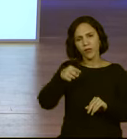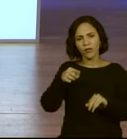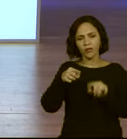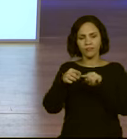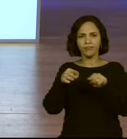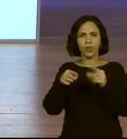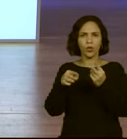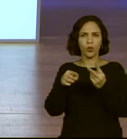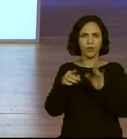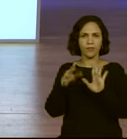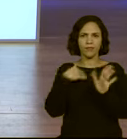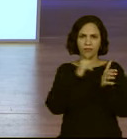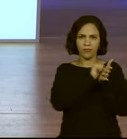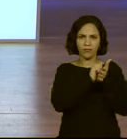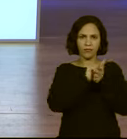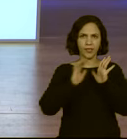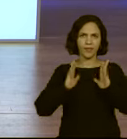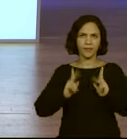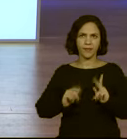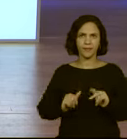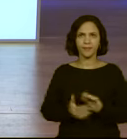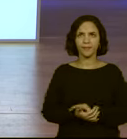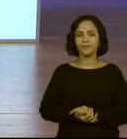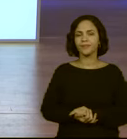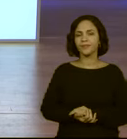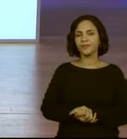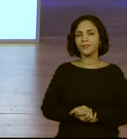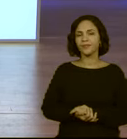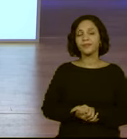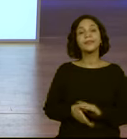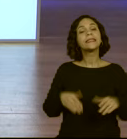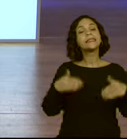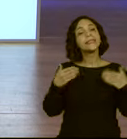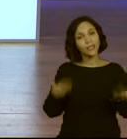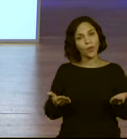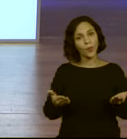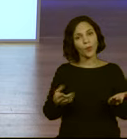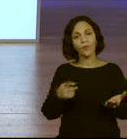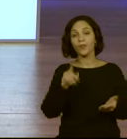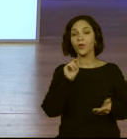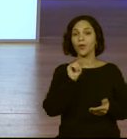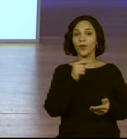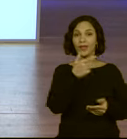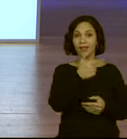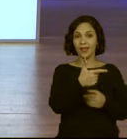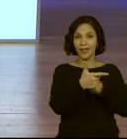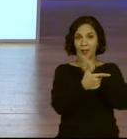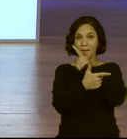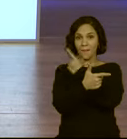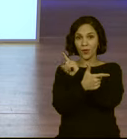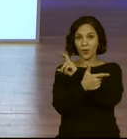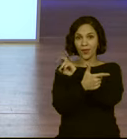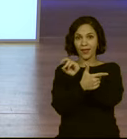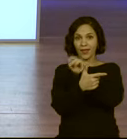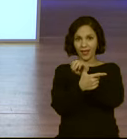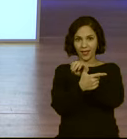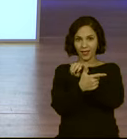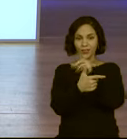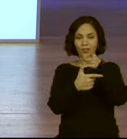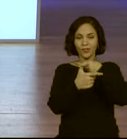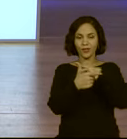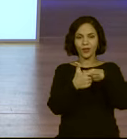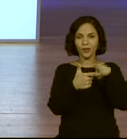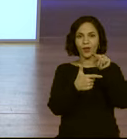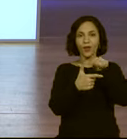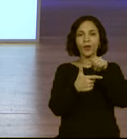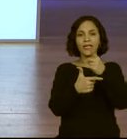tá vou limpar esse daqui tá uma bagunça então dividindo o valor do videogame pelo valor mensal Agora